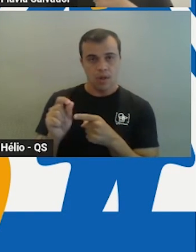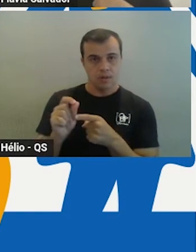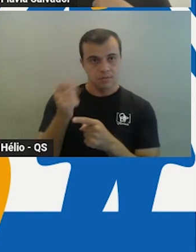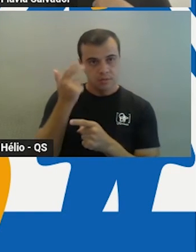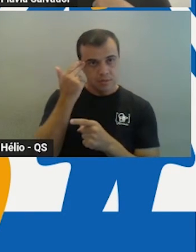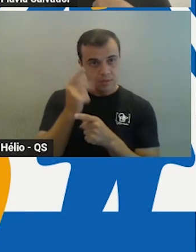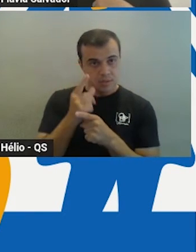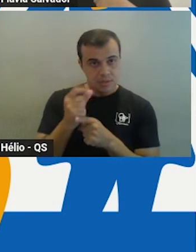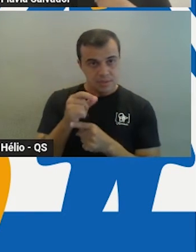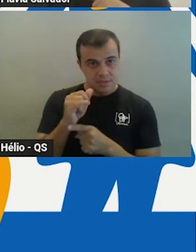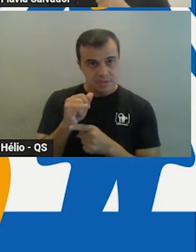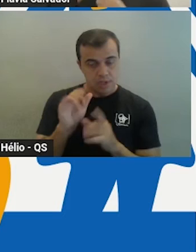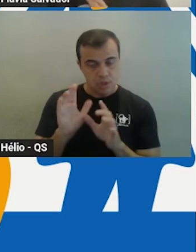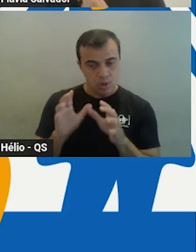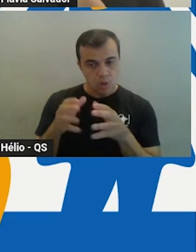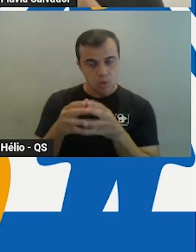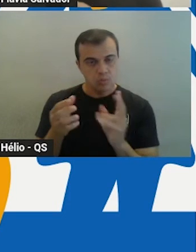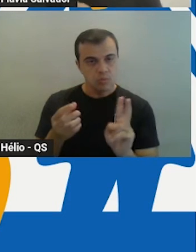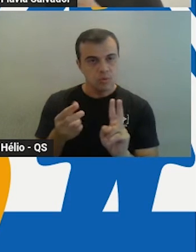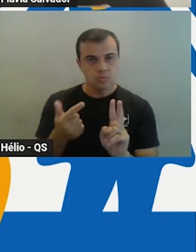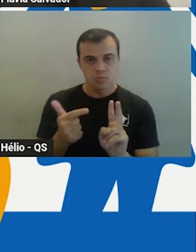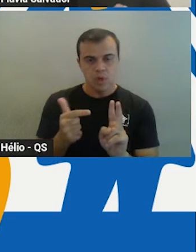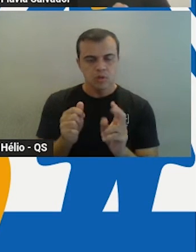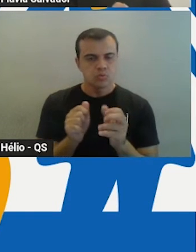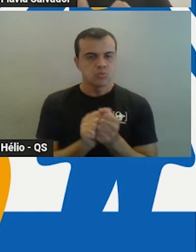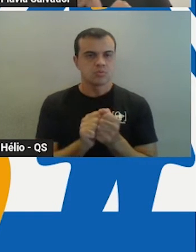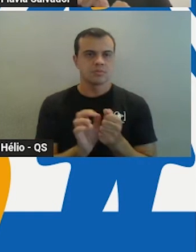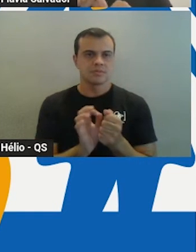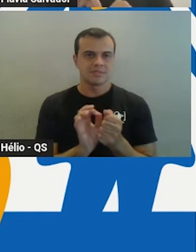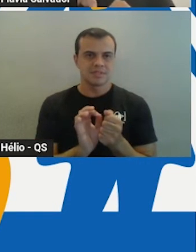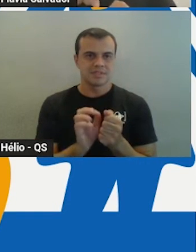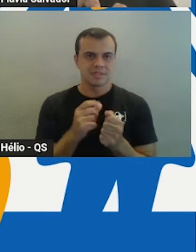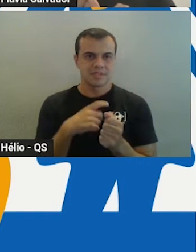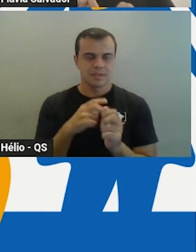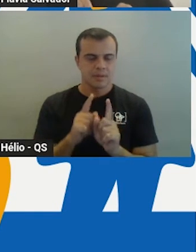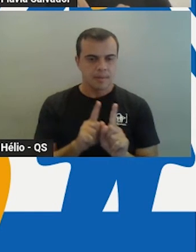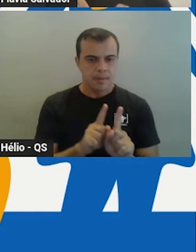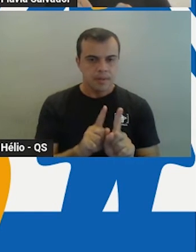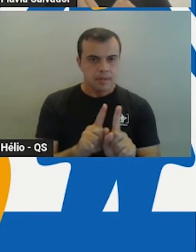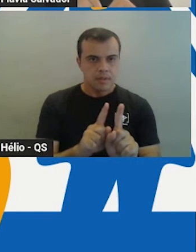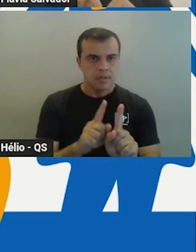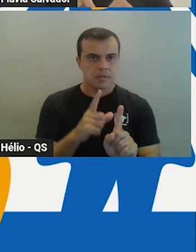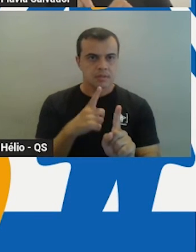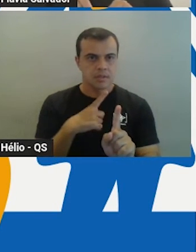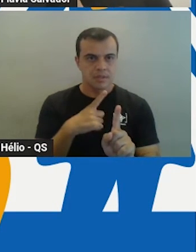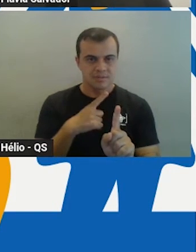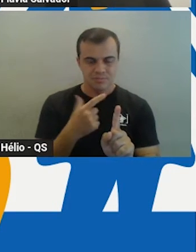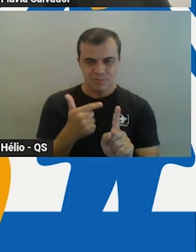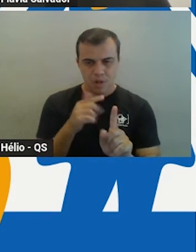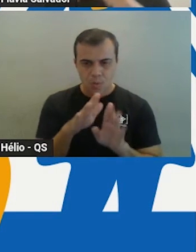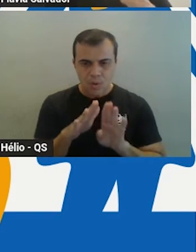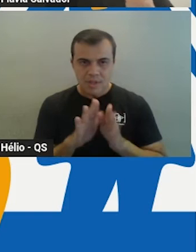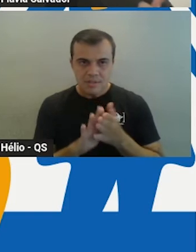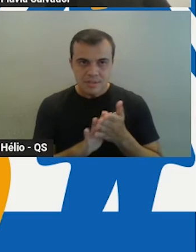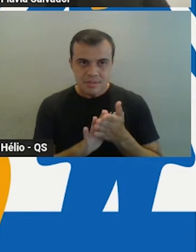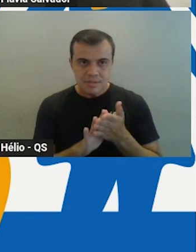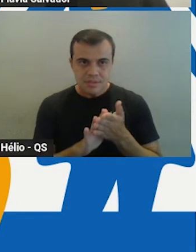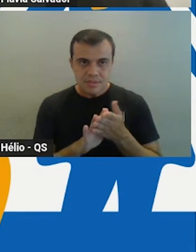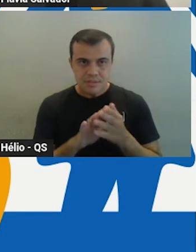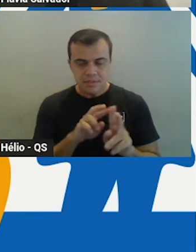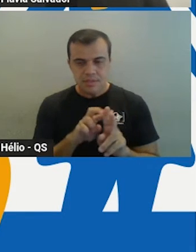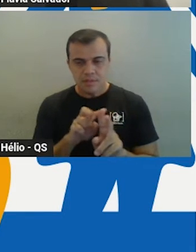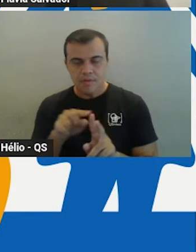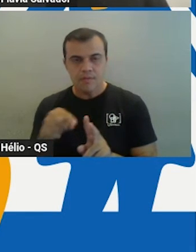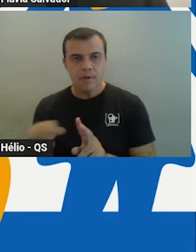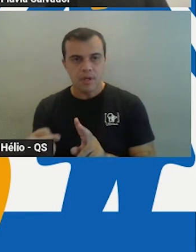se essa dupla não cuidar um do outro, então na hora que eles estiverem passando no caminhozinho, não tomar cuidado e o coelhinho cair para fora